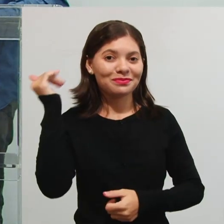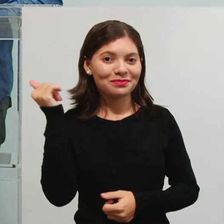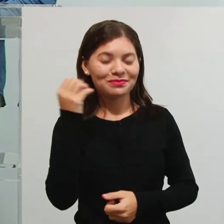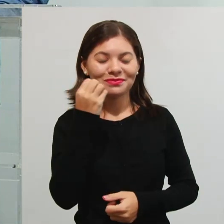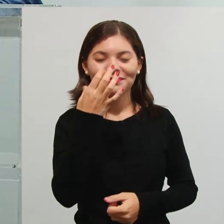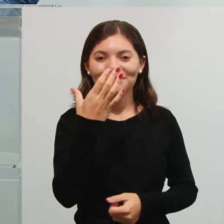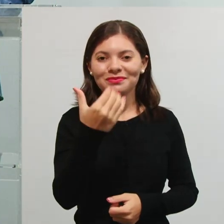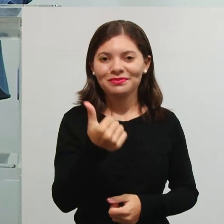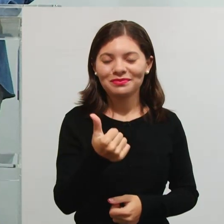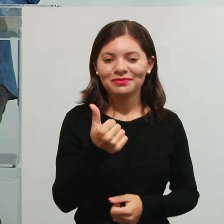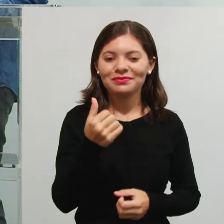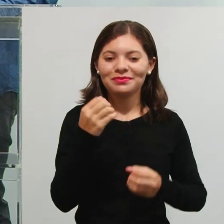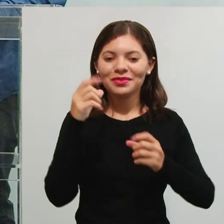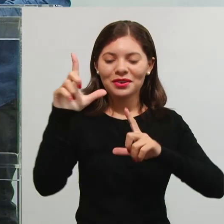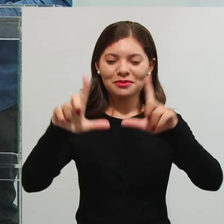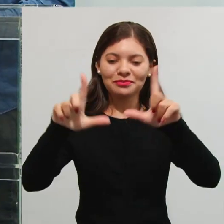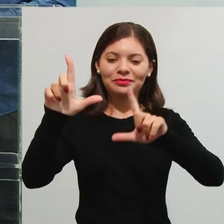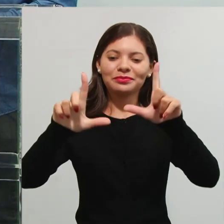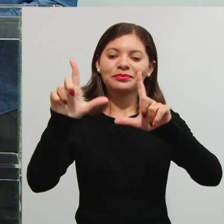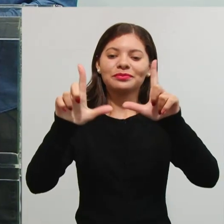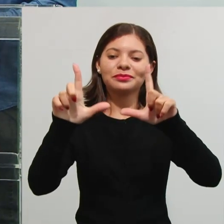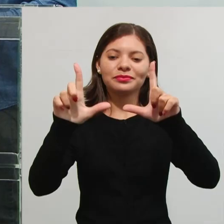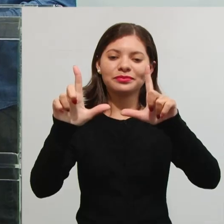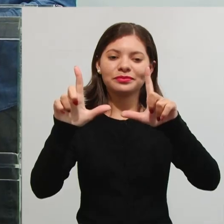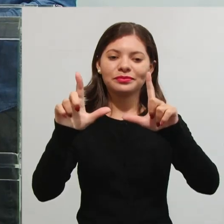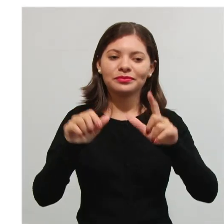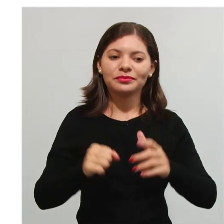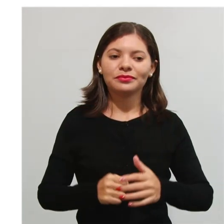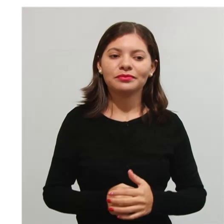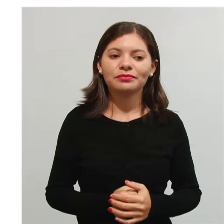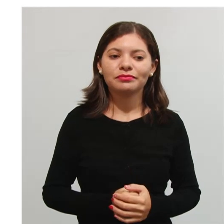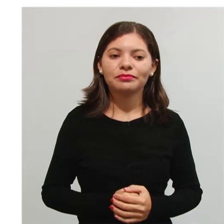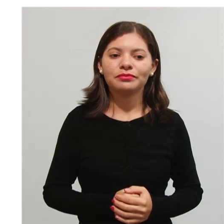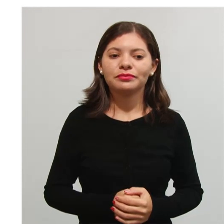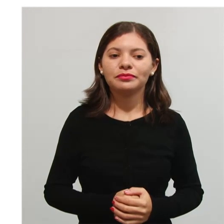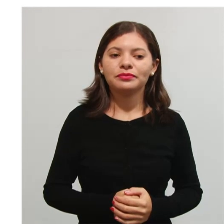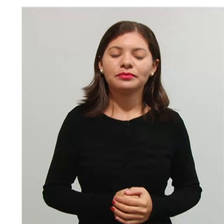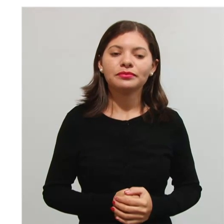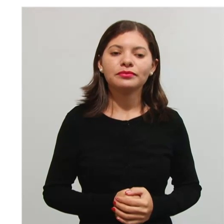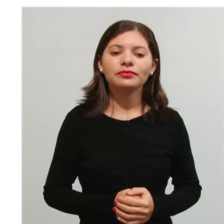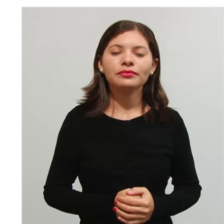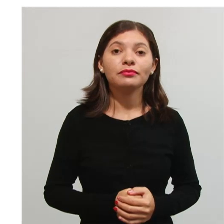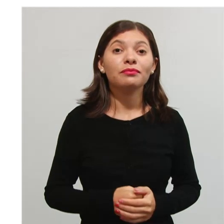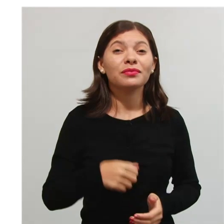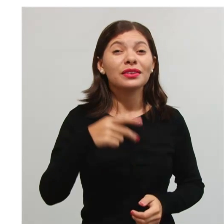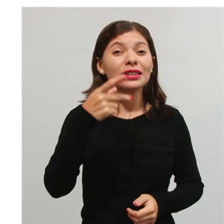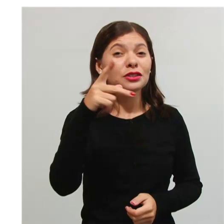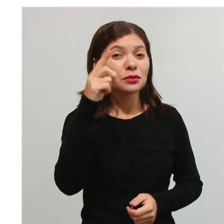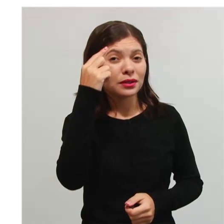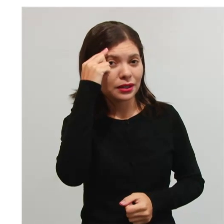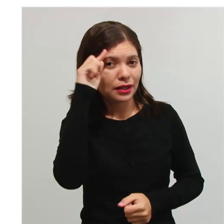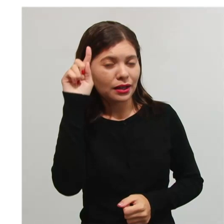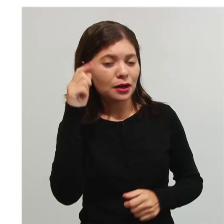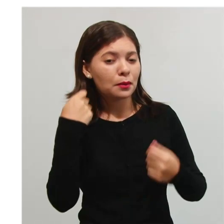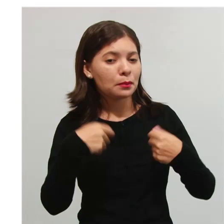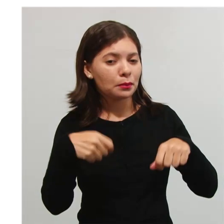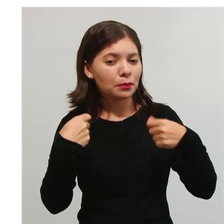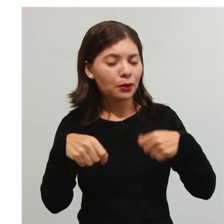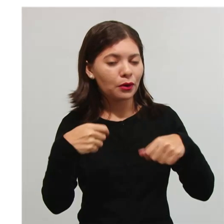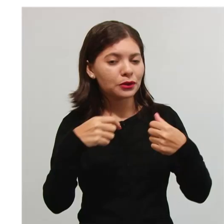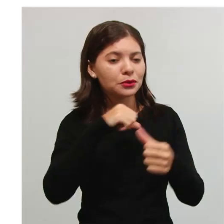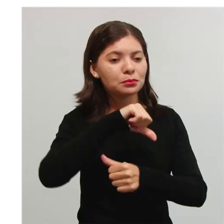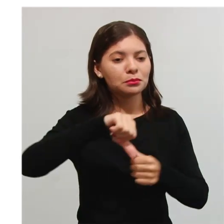Vem comigo que tem mais conteúdo na nossa tela. Para saber se a sua ideia pode se tornar um negócio de